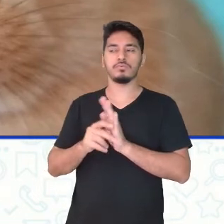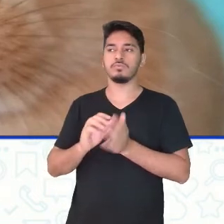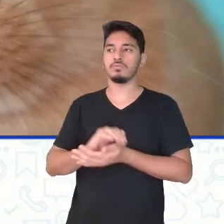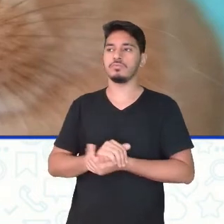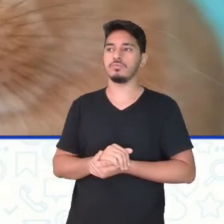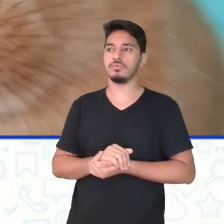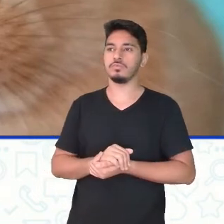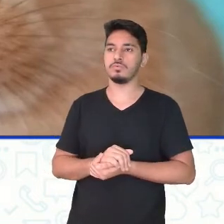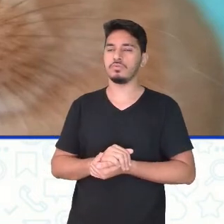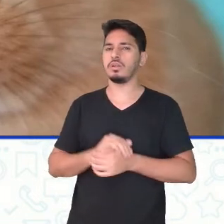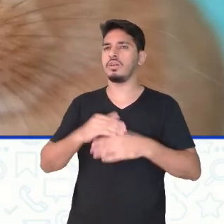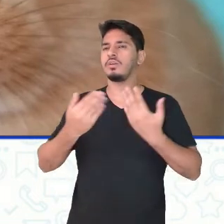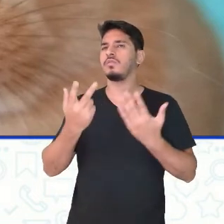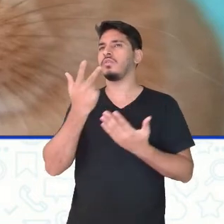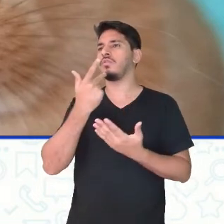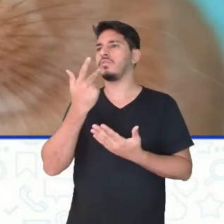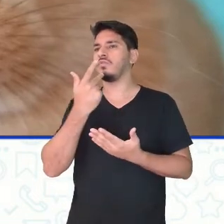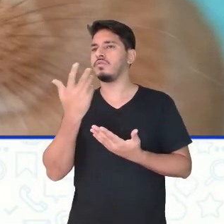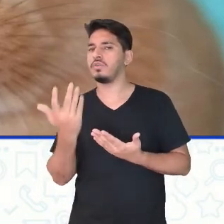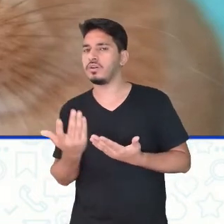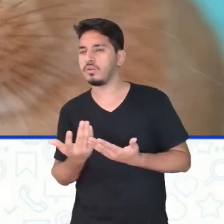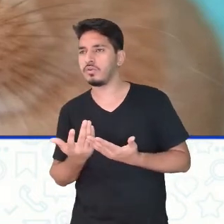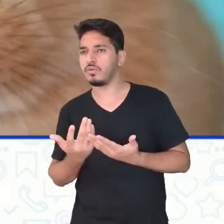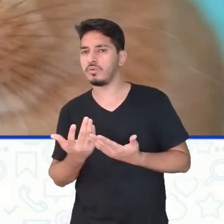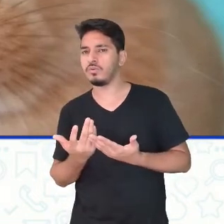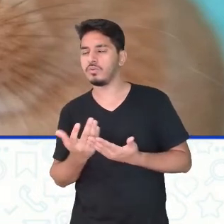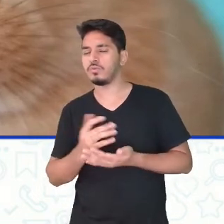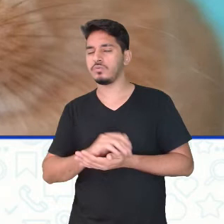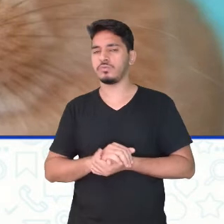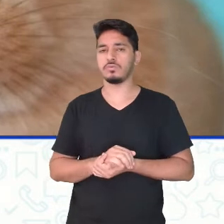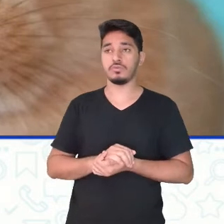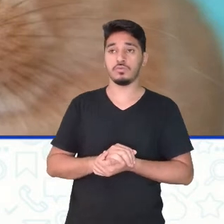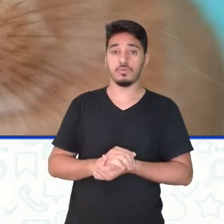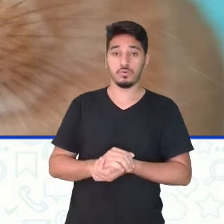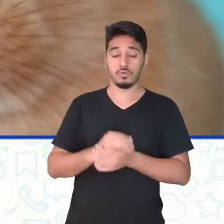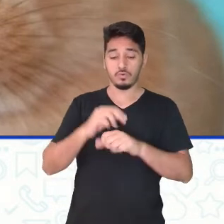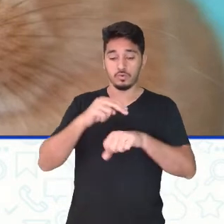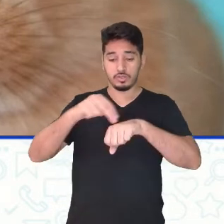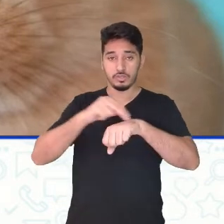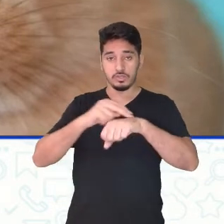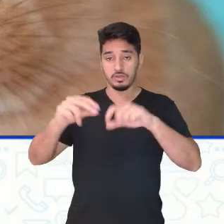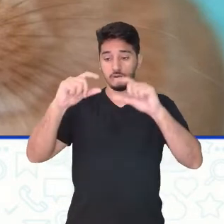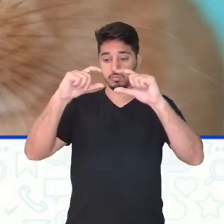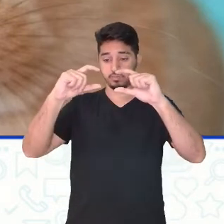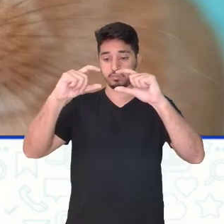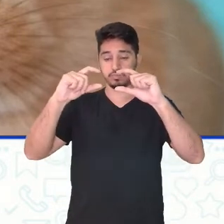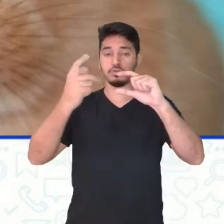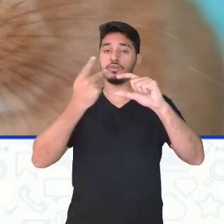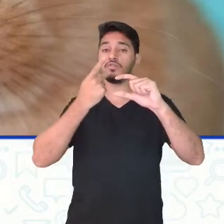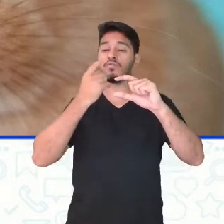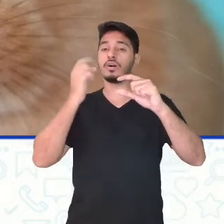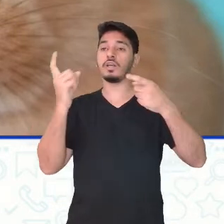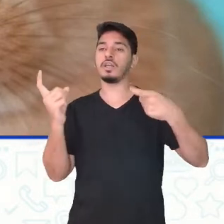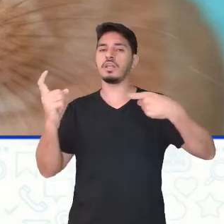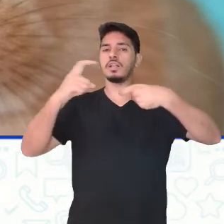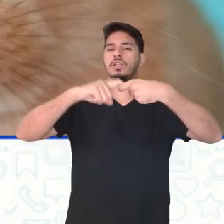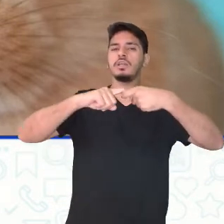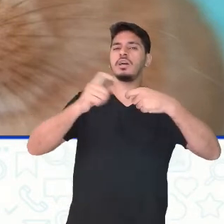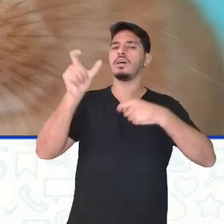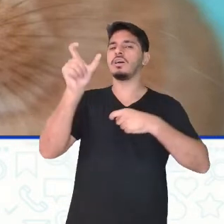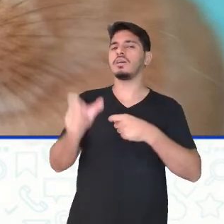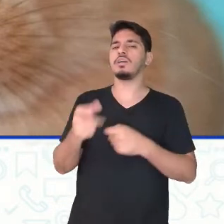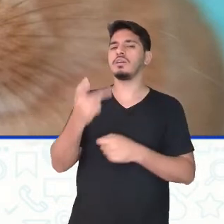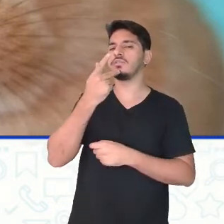que disse essa coisa? Então, o meu termo destacado, que aqui está sublinhado, ele vai indicar a quem essa